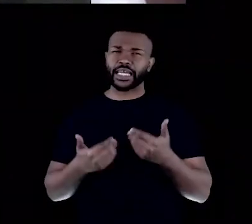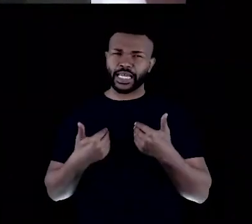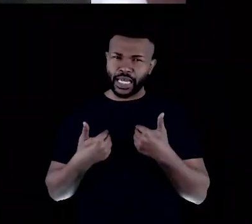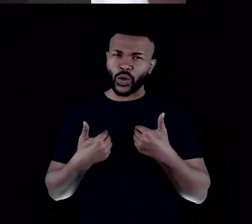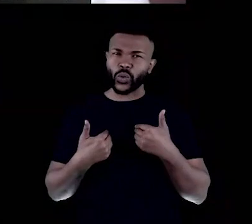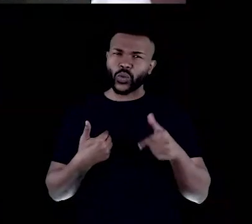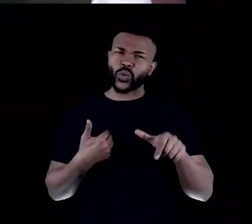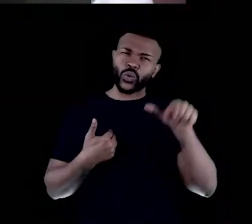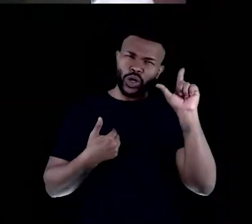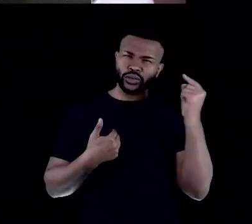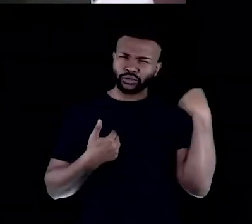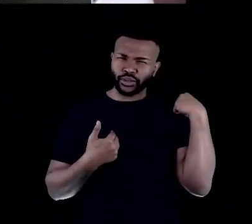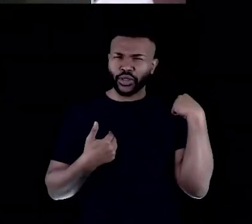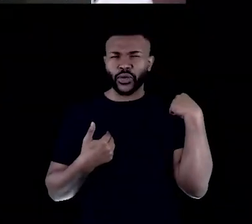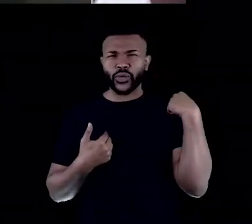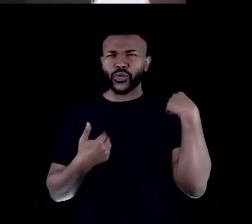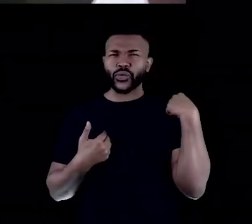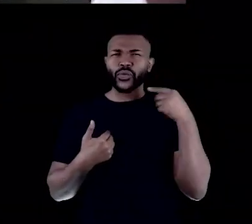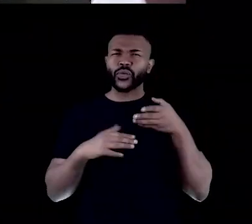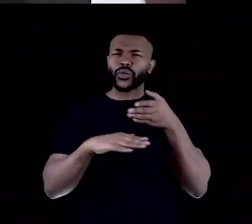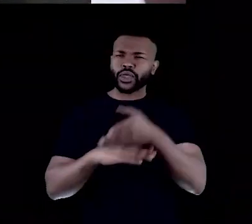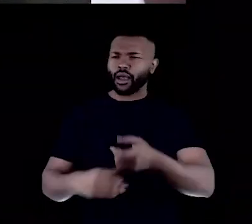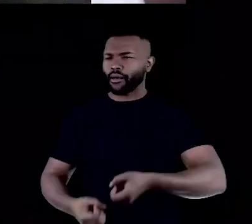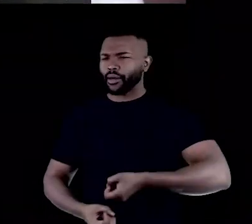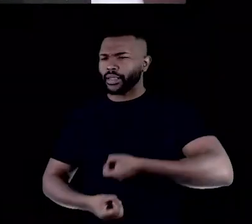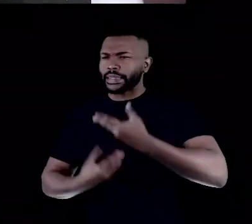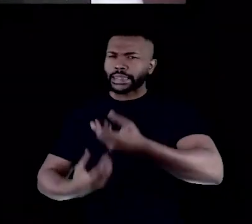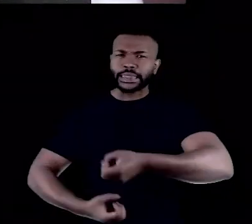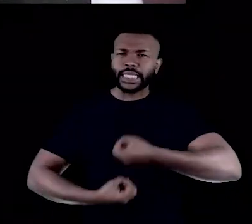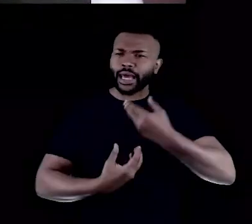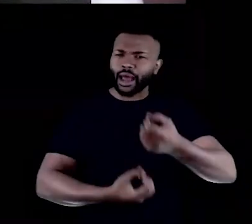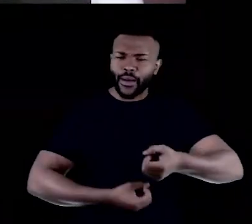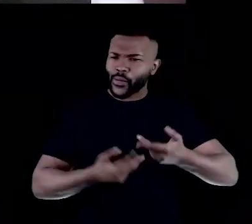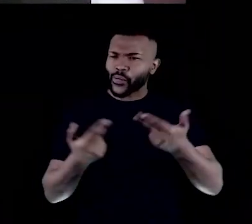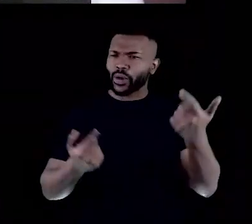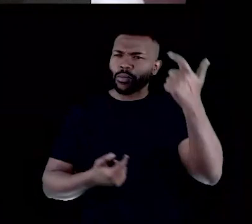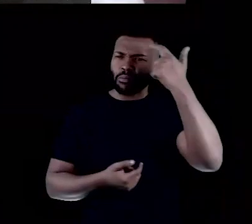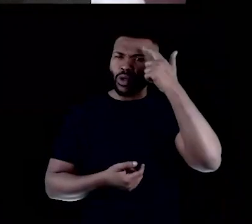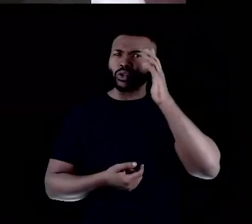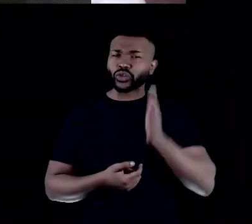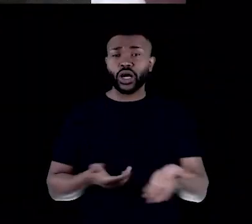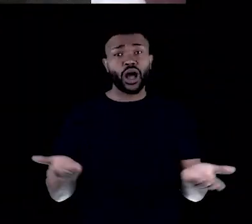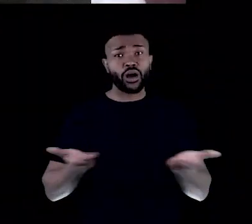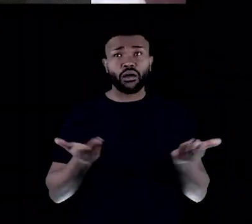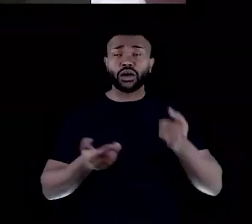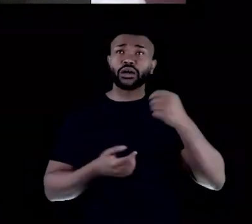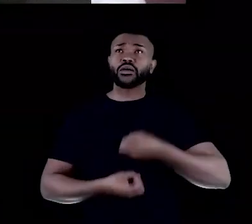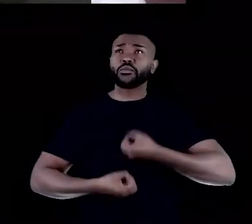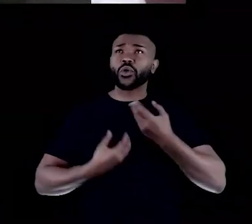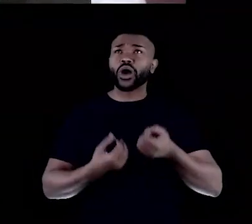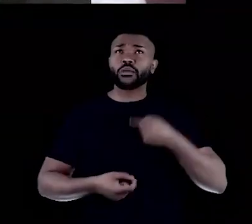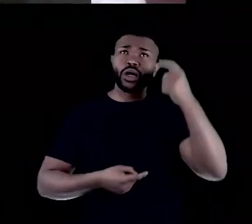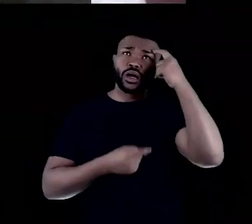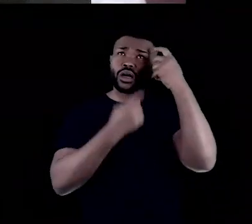Como eu tô... Antes eu era muito... Eu ia muito a sarau e tal, e eu tinha bastante na cabeça. Agora, eles estão se